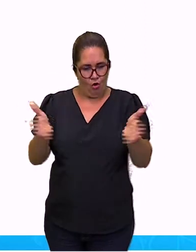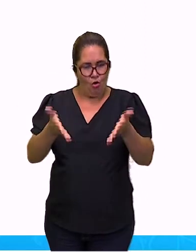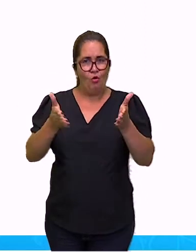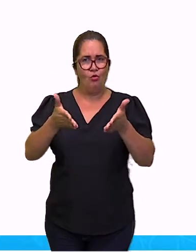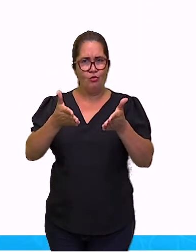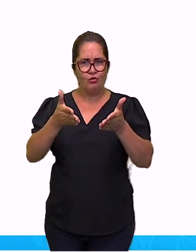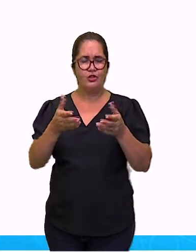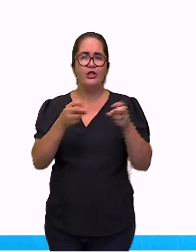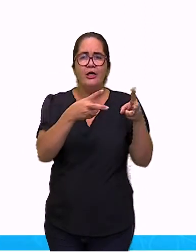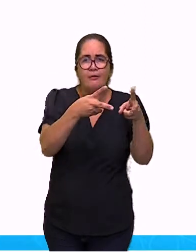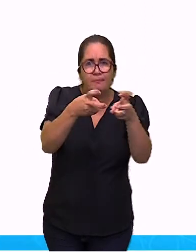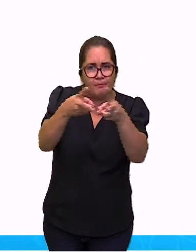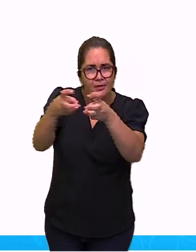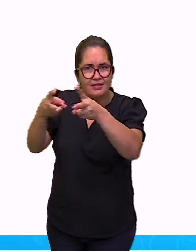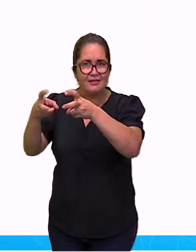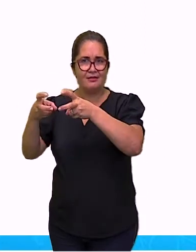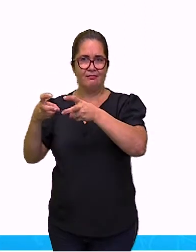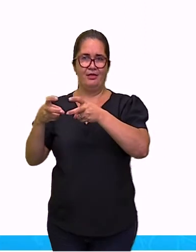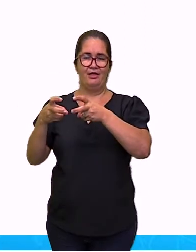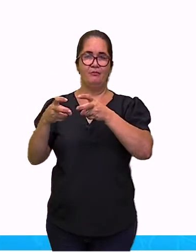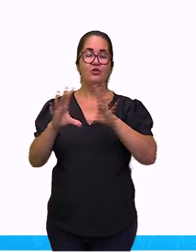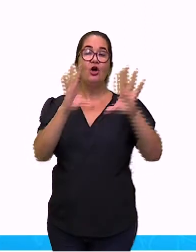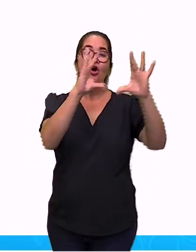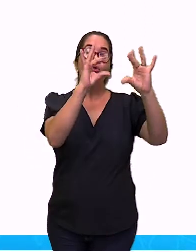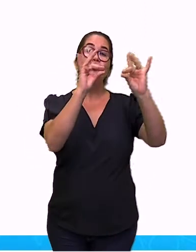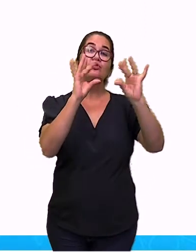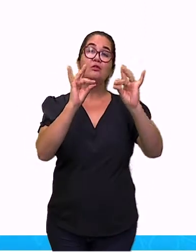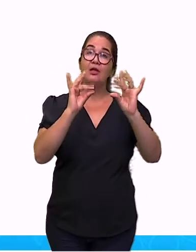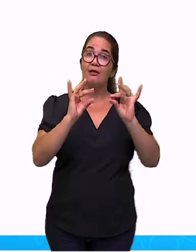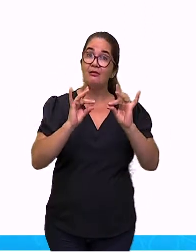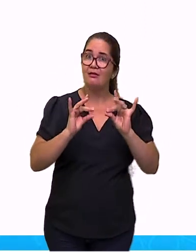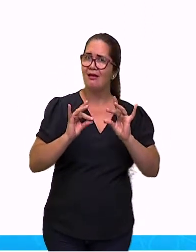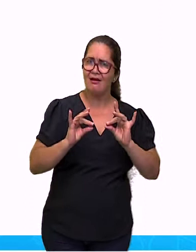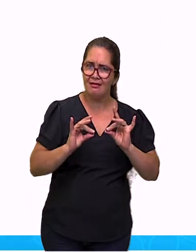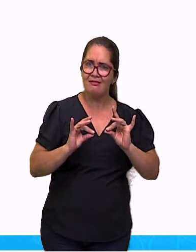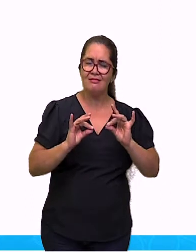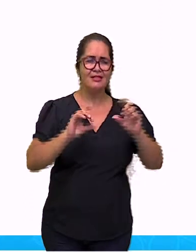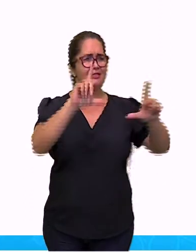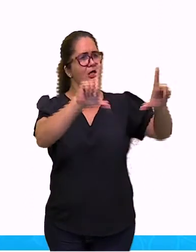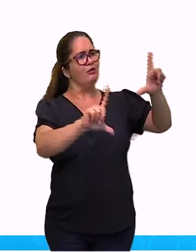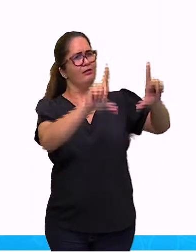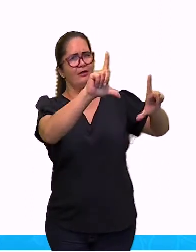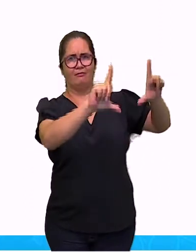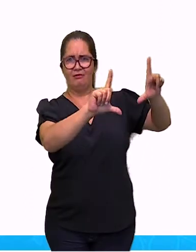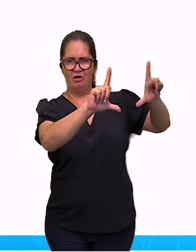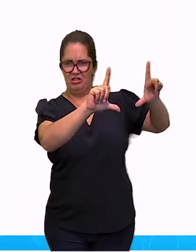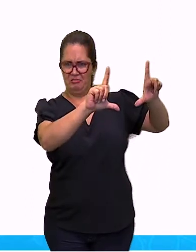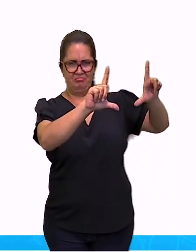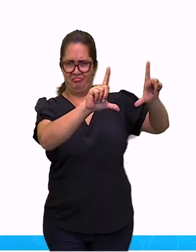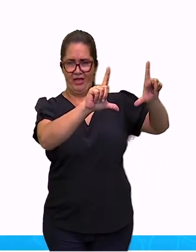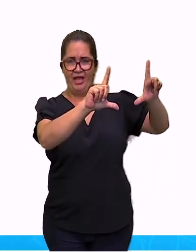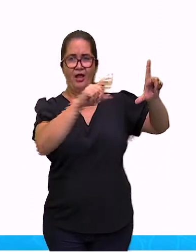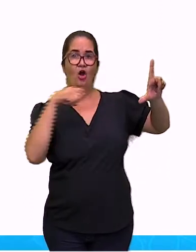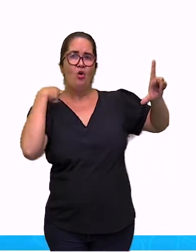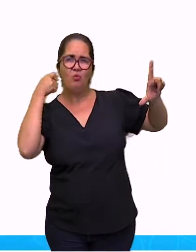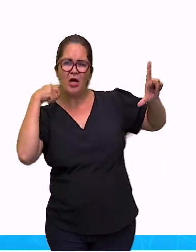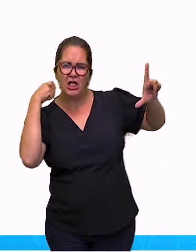pela linha como delimitação. O que é isso? Então, não tem ali a linha delimitando, né? Ele